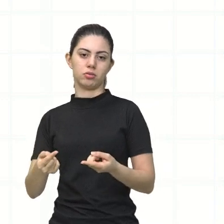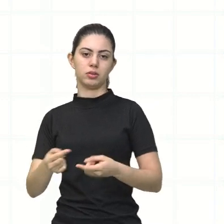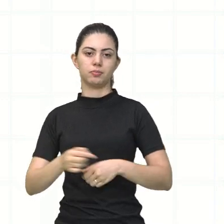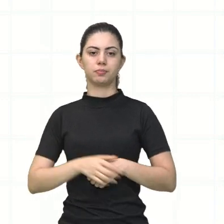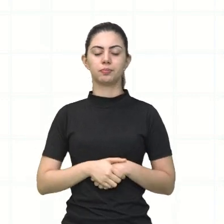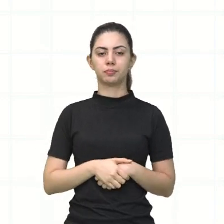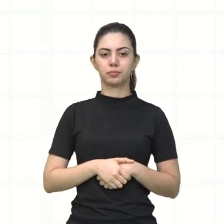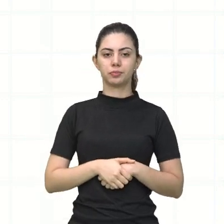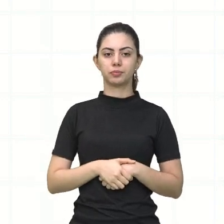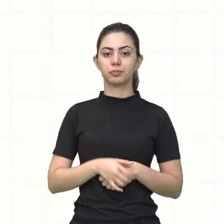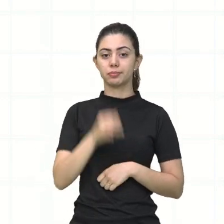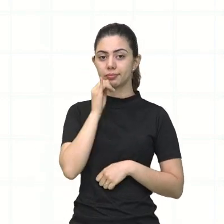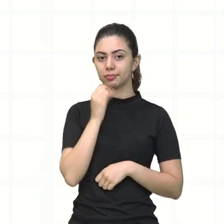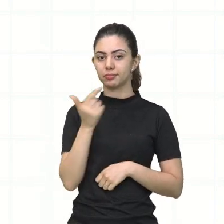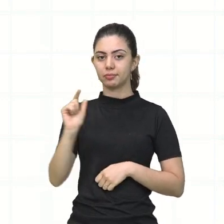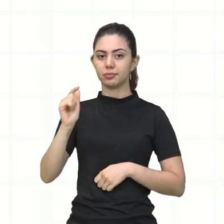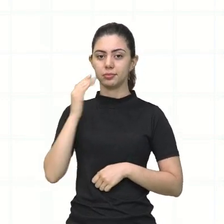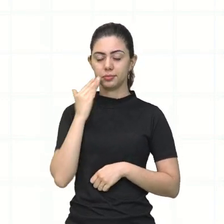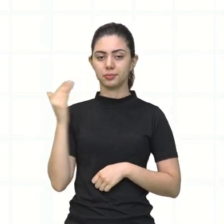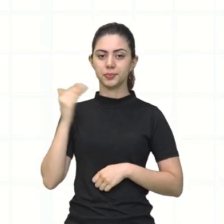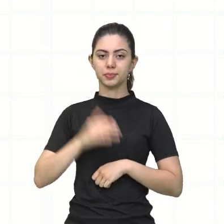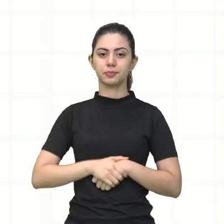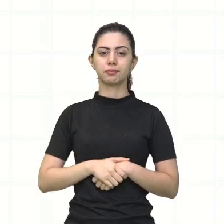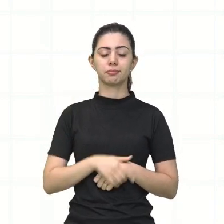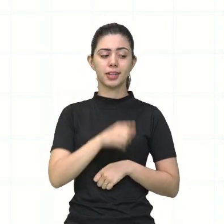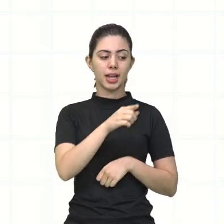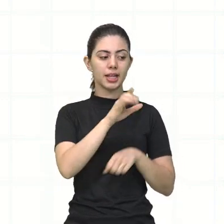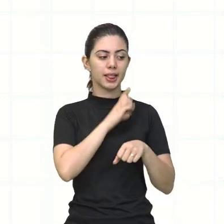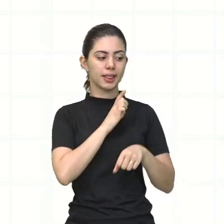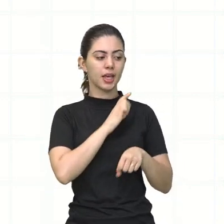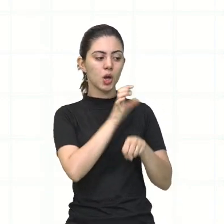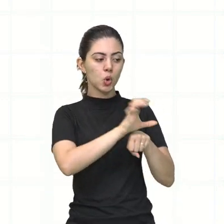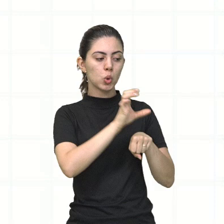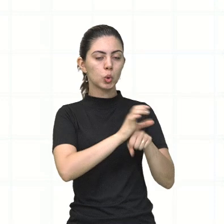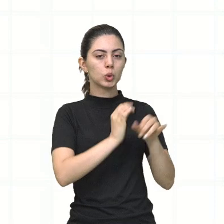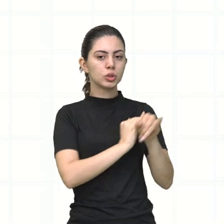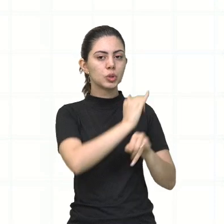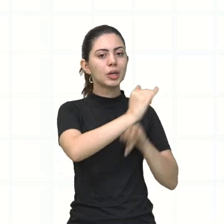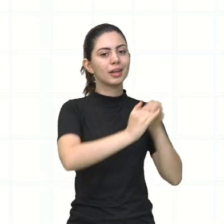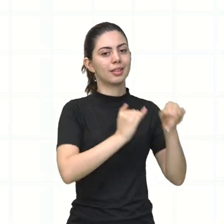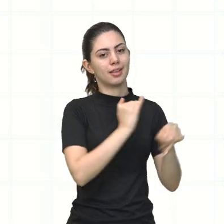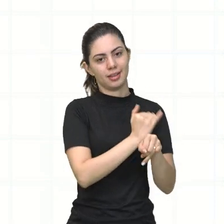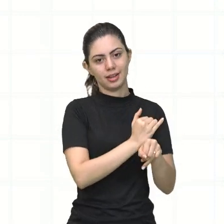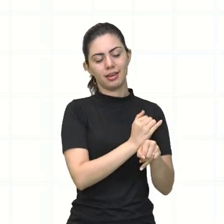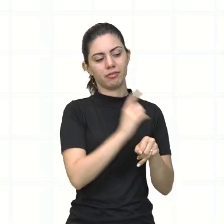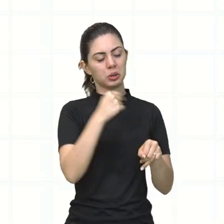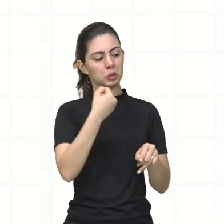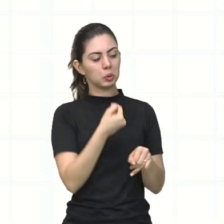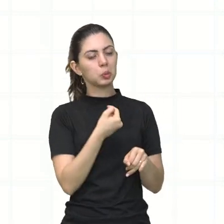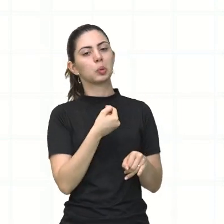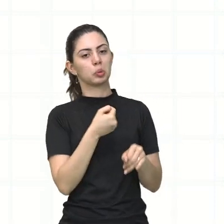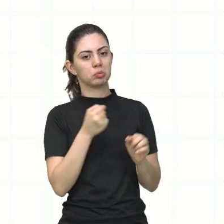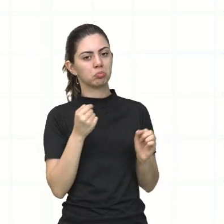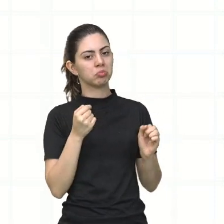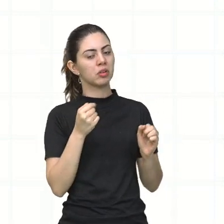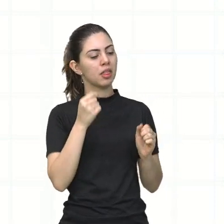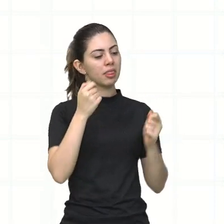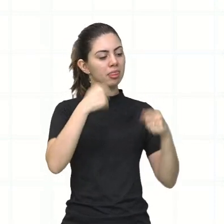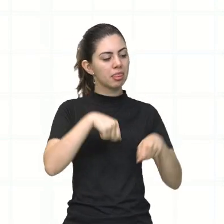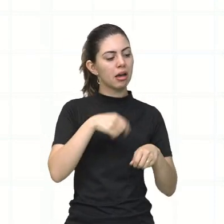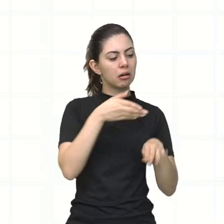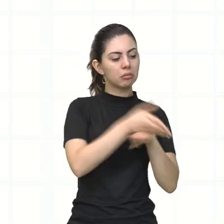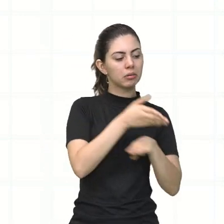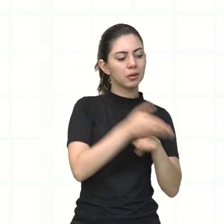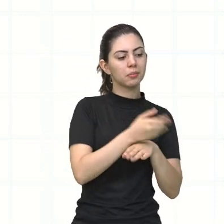tem. Mais um exemplo aqui. Os cursos online, que são muito populares atualmente, oferecem flexibilidade